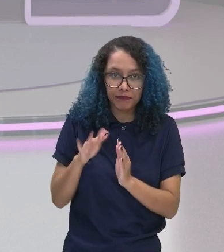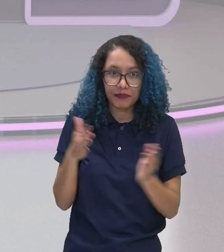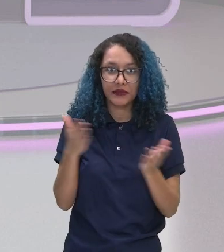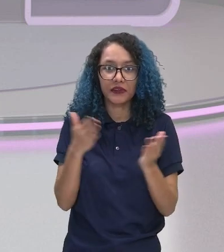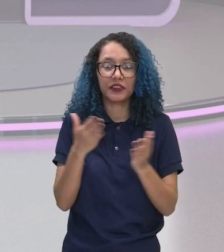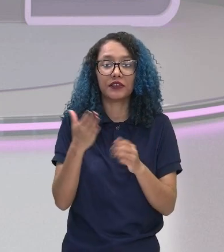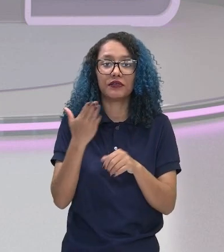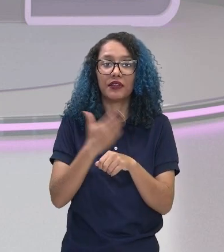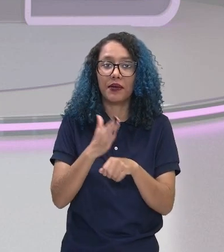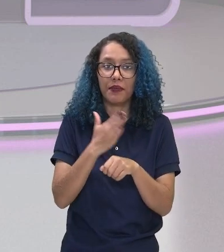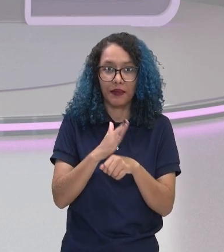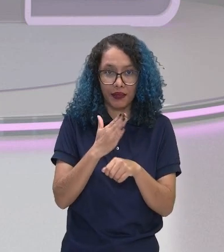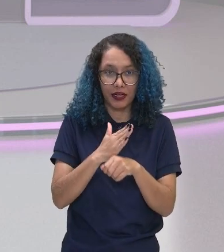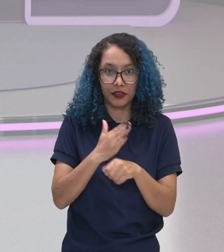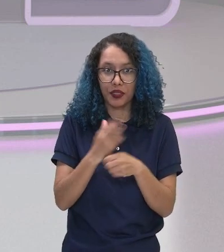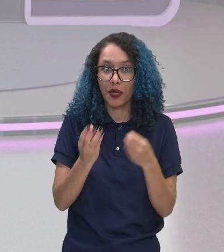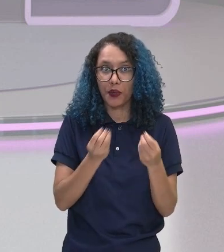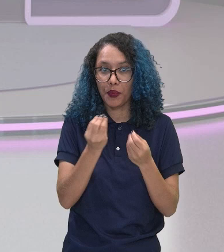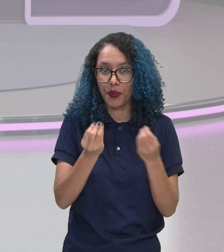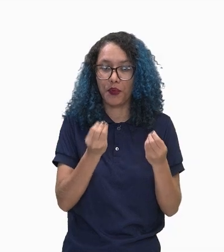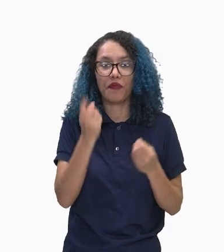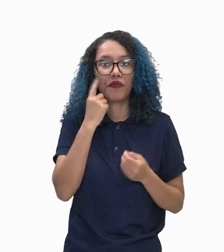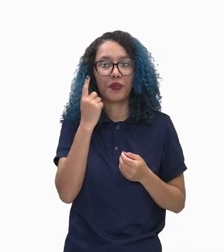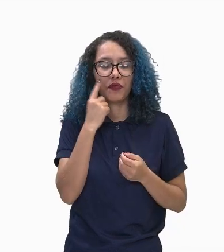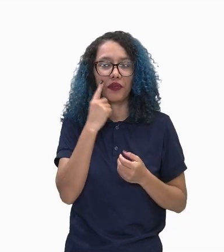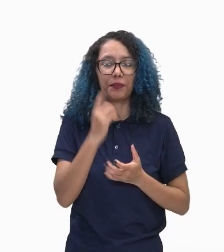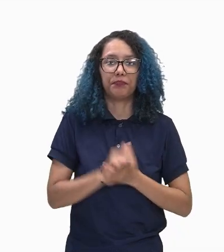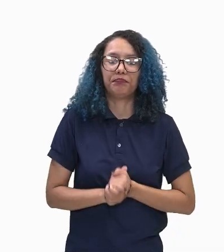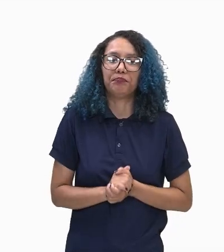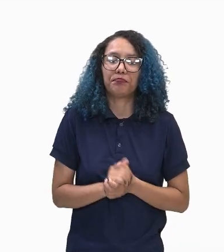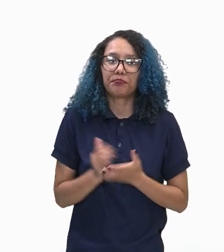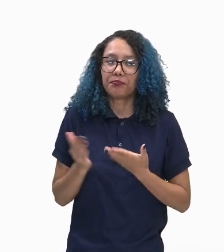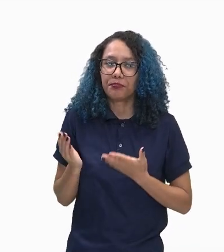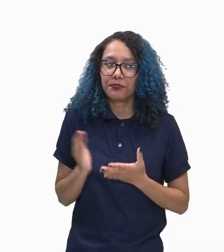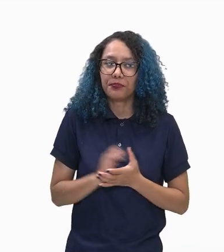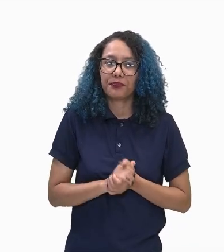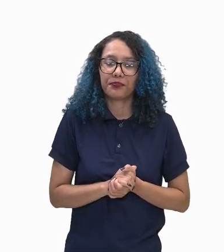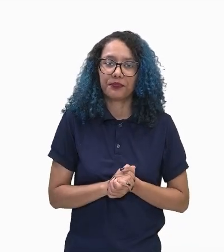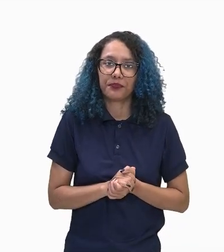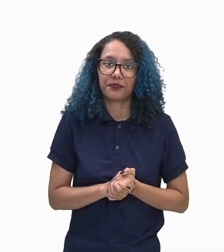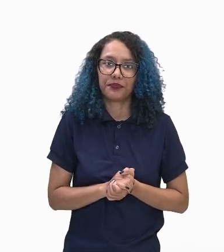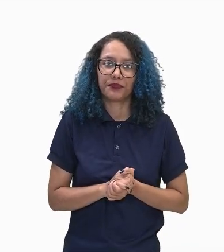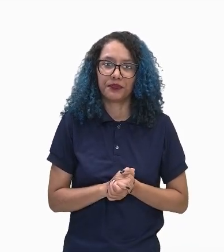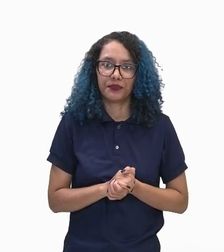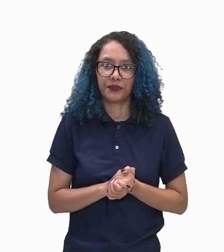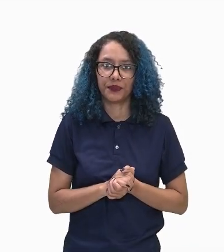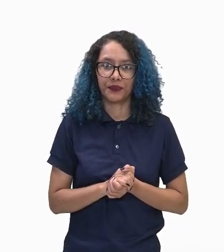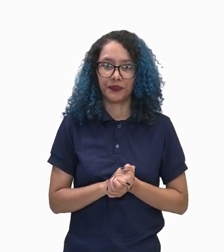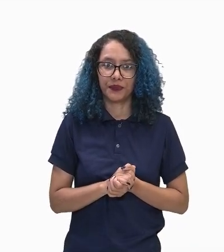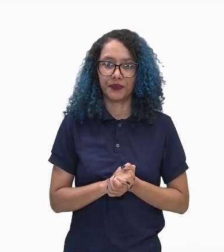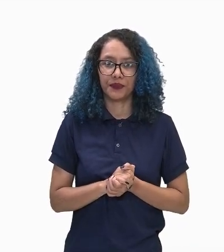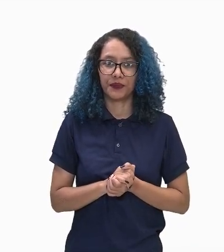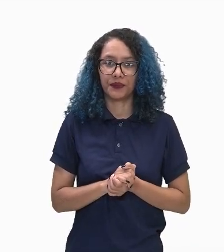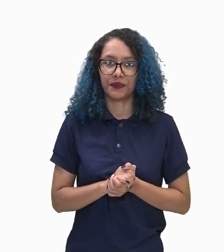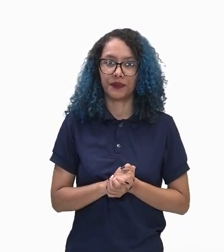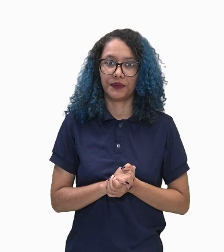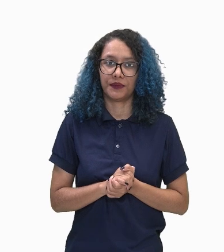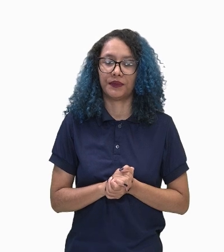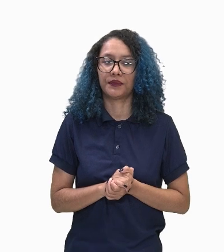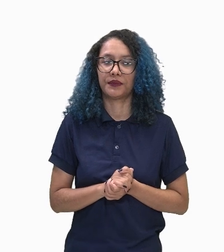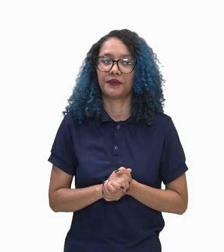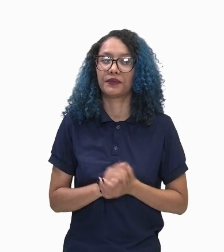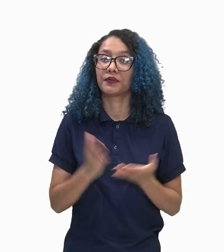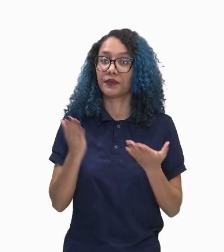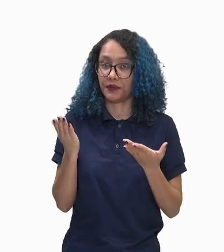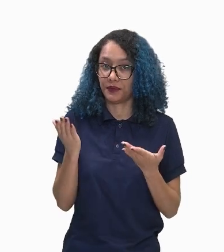algo aqui sobre os elementos dessa circunferência. Vem aqui comigo. Bom, temos na cartela aqui uma seguinte situação, ó. Vamos